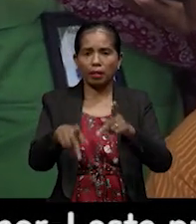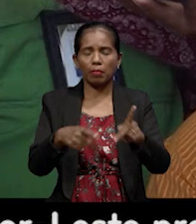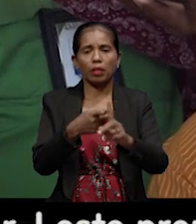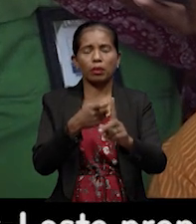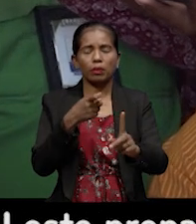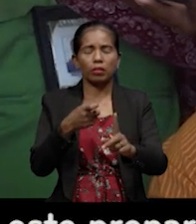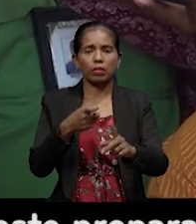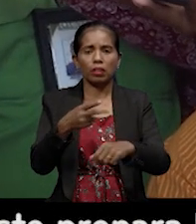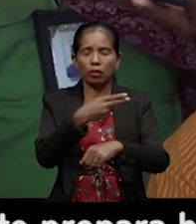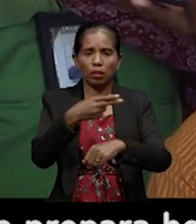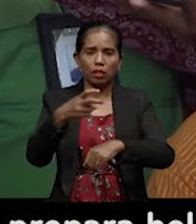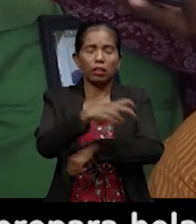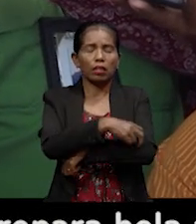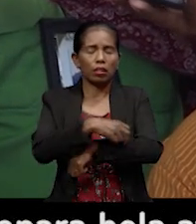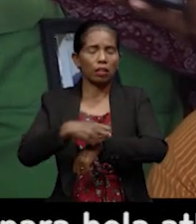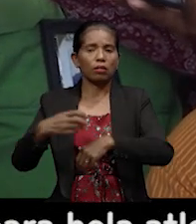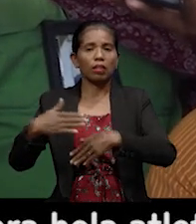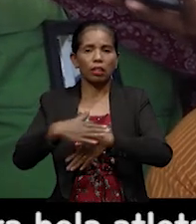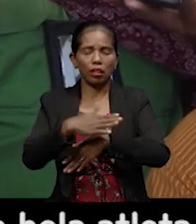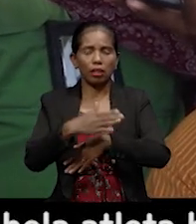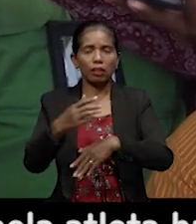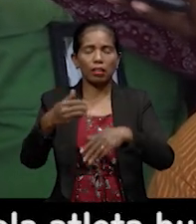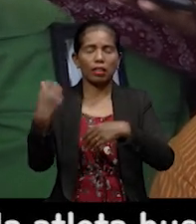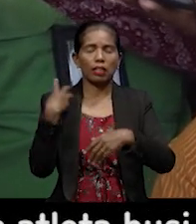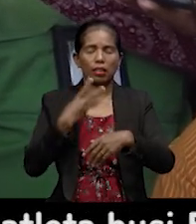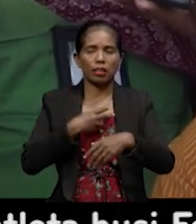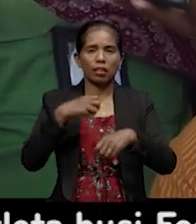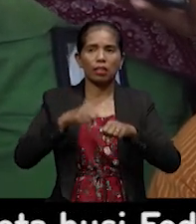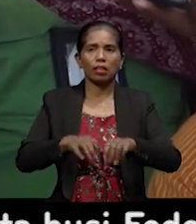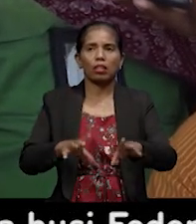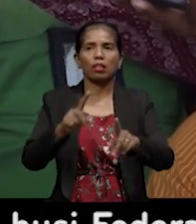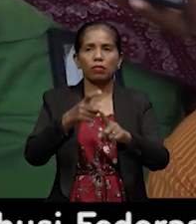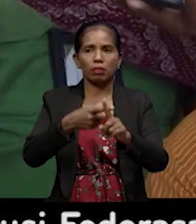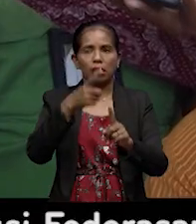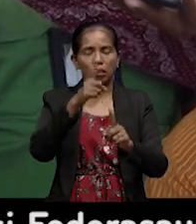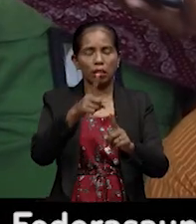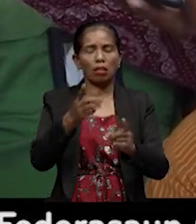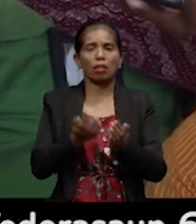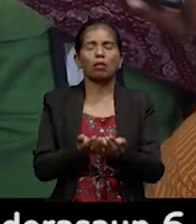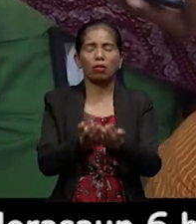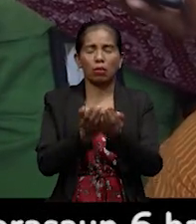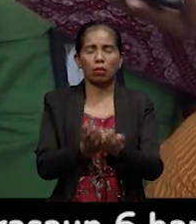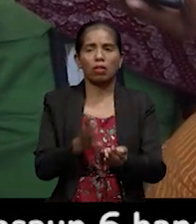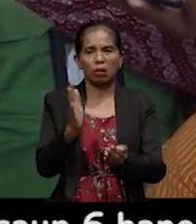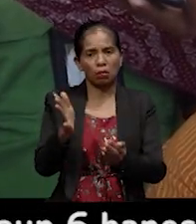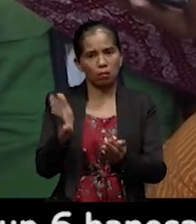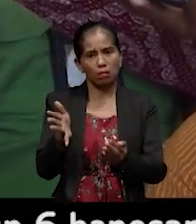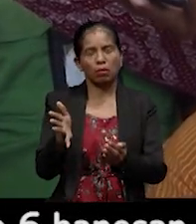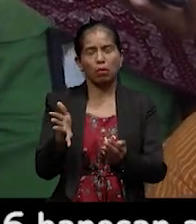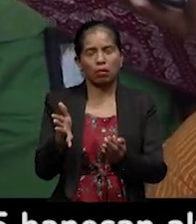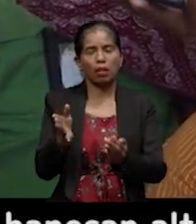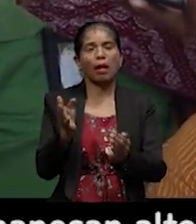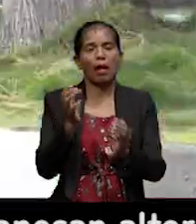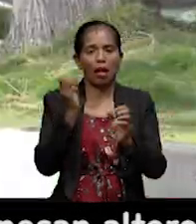fula idane itala de ne be ro kala lima nur ne nur ma bele halo aktividade ilegal ne